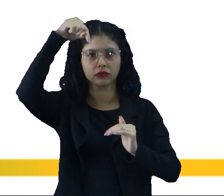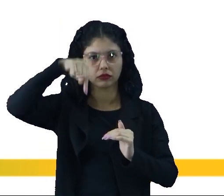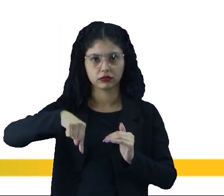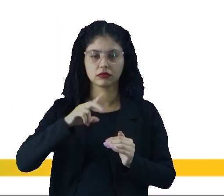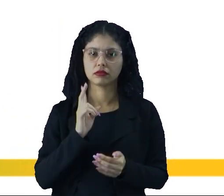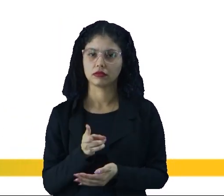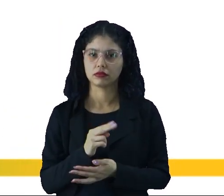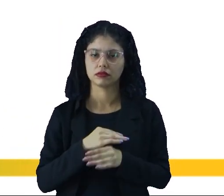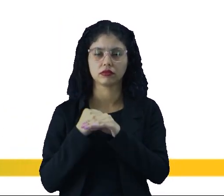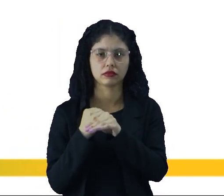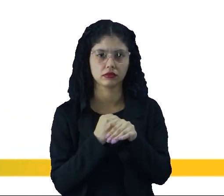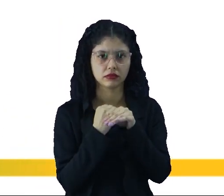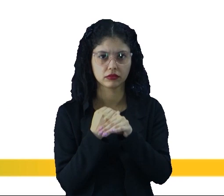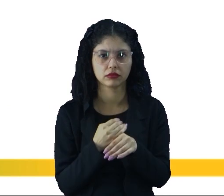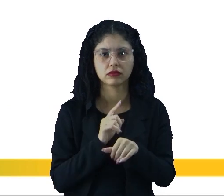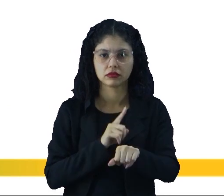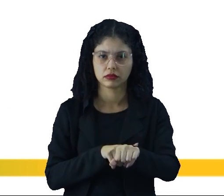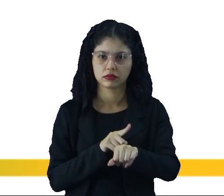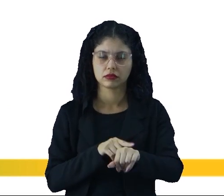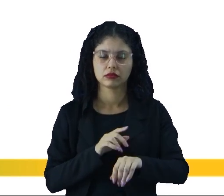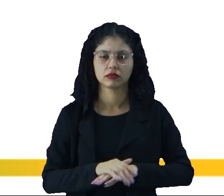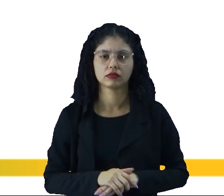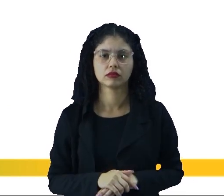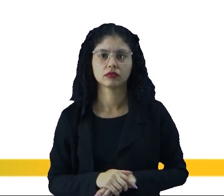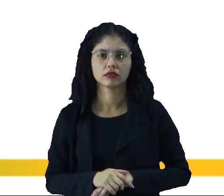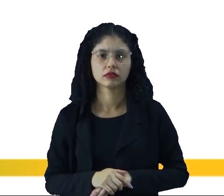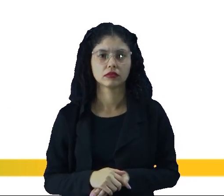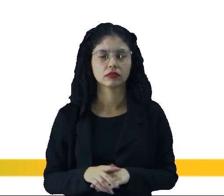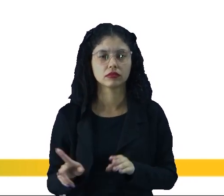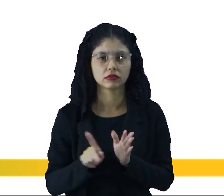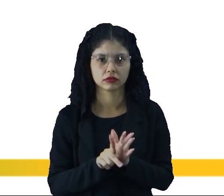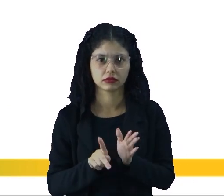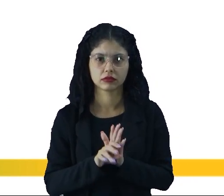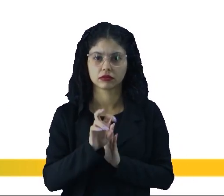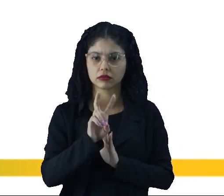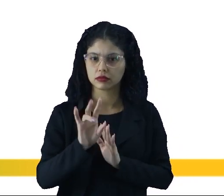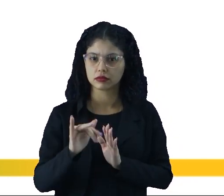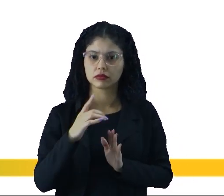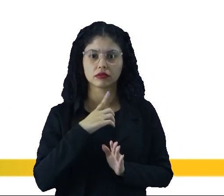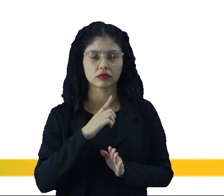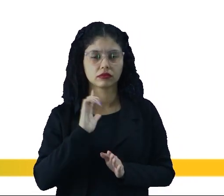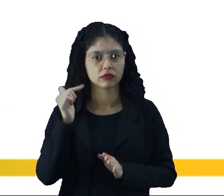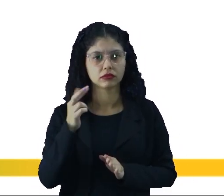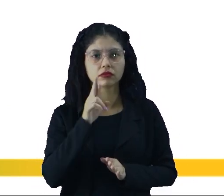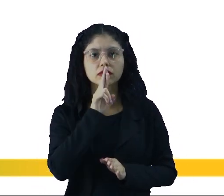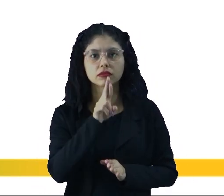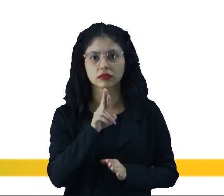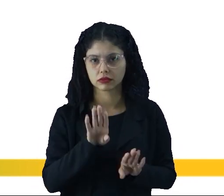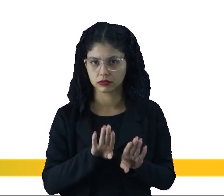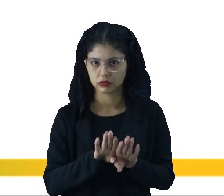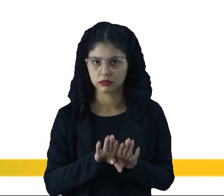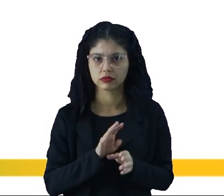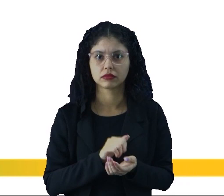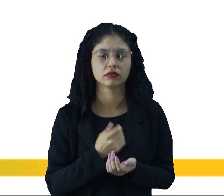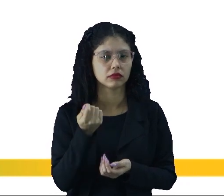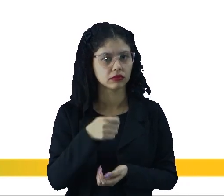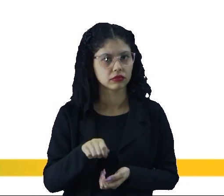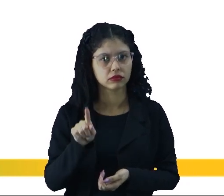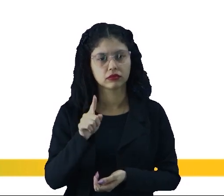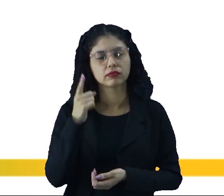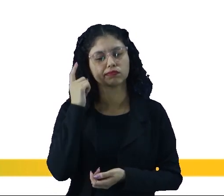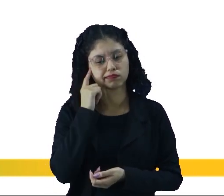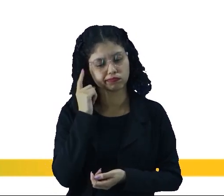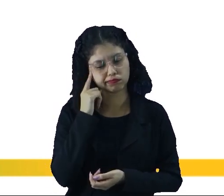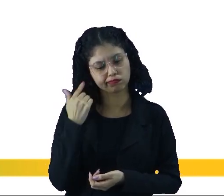de descida. Então, se você achou um tempo, então automaticamente você já tem a outra resposta também. Não precisa